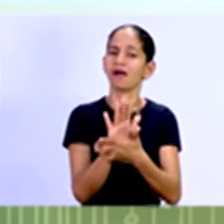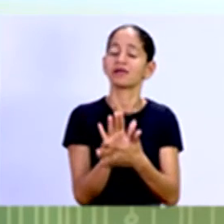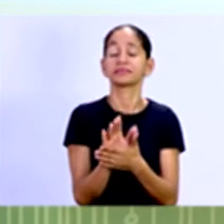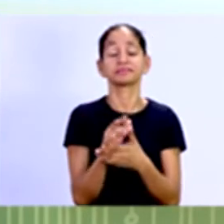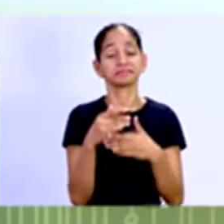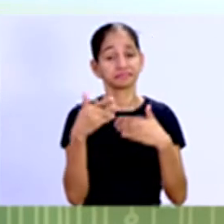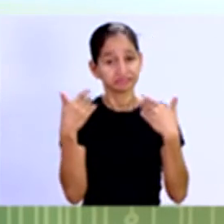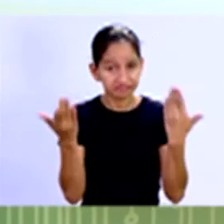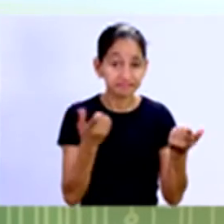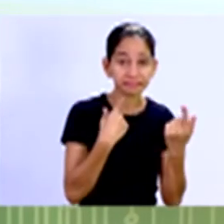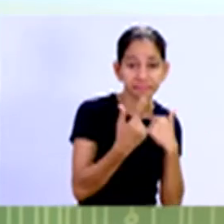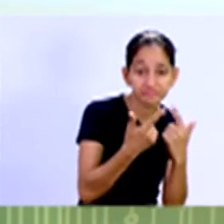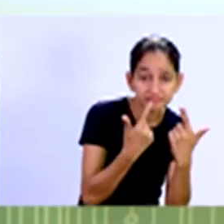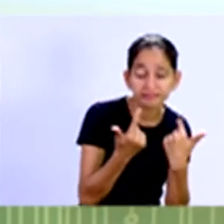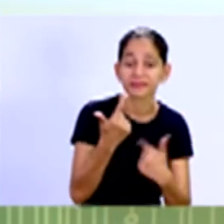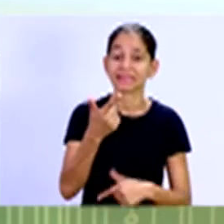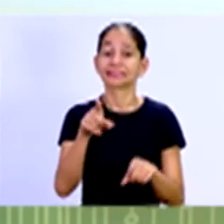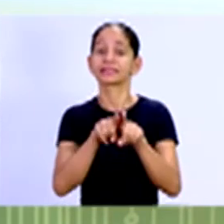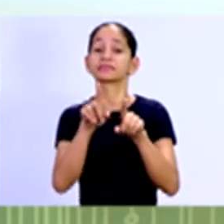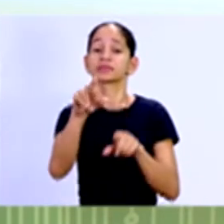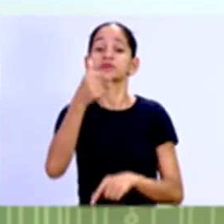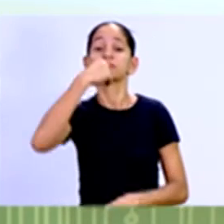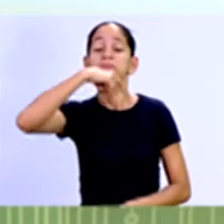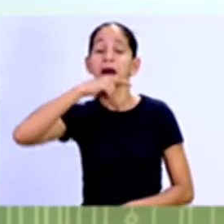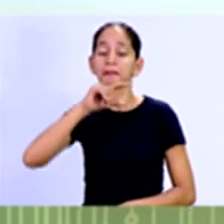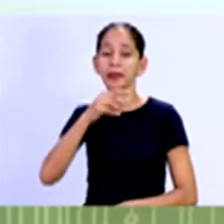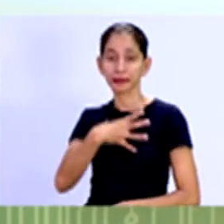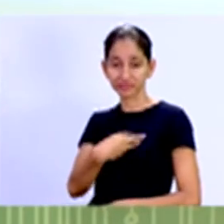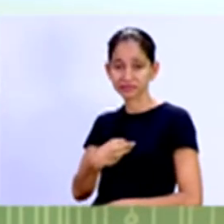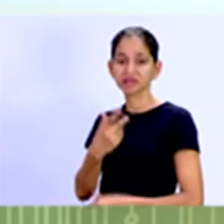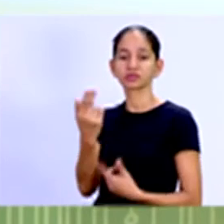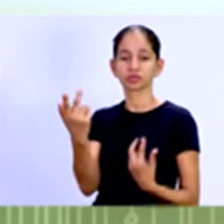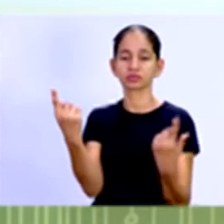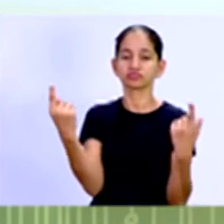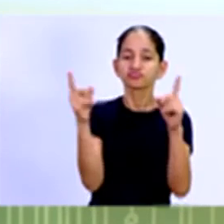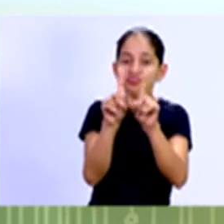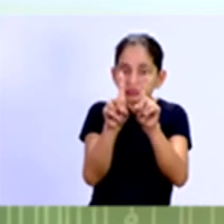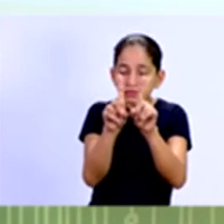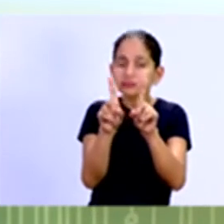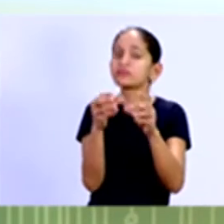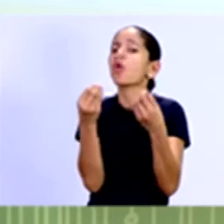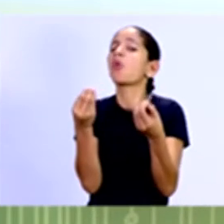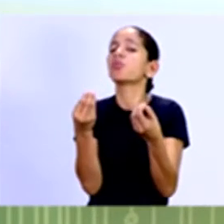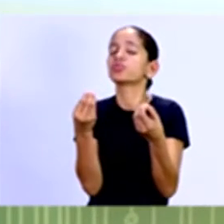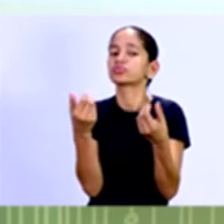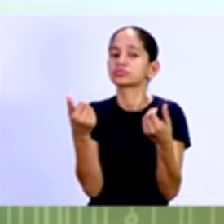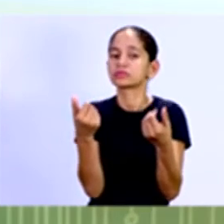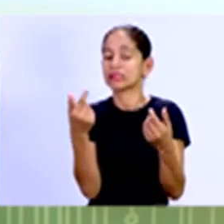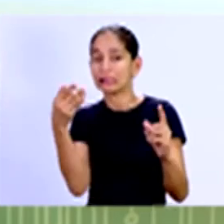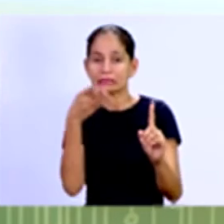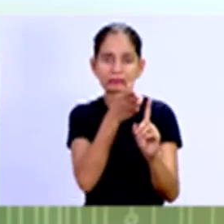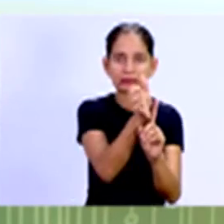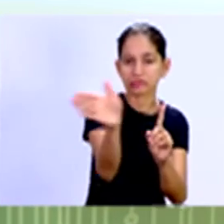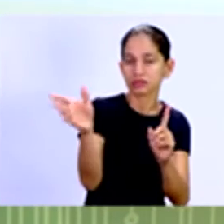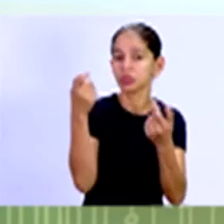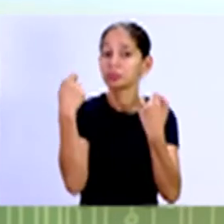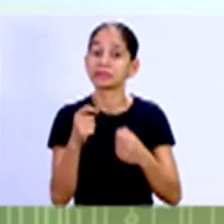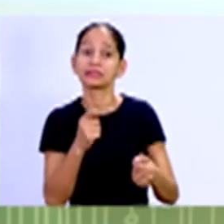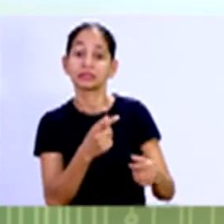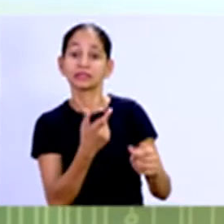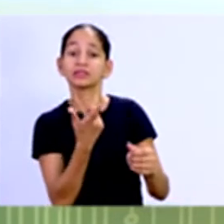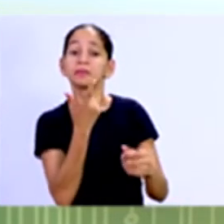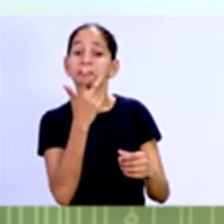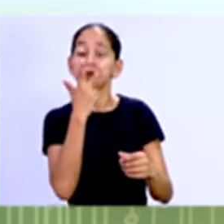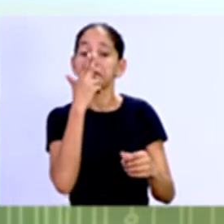minha relação enquanto filho com a minha mãe, com meu pai, enquanto fim e não como meio, né? Porque eu preciso deles para